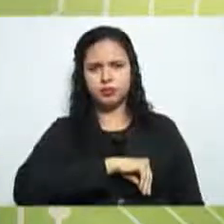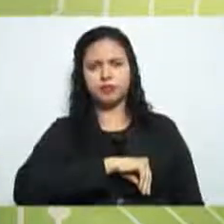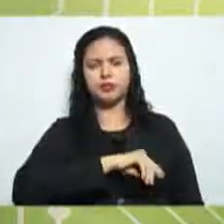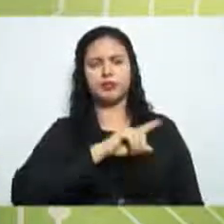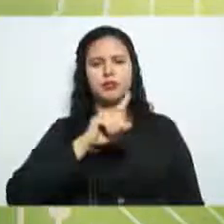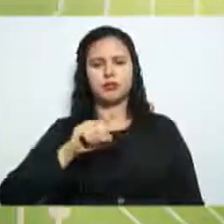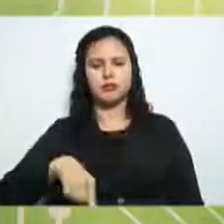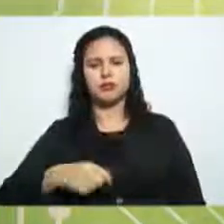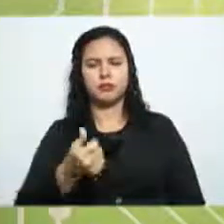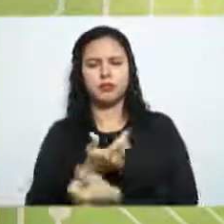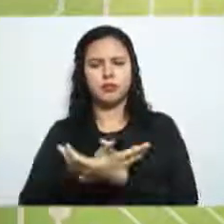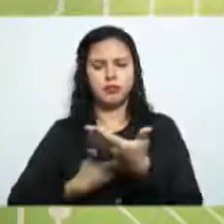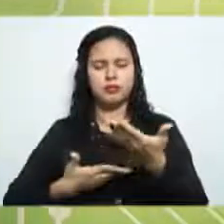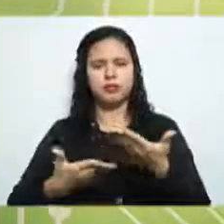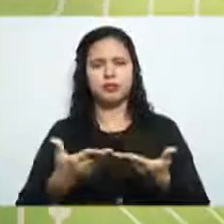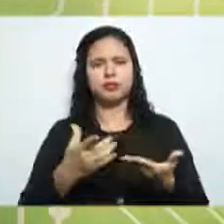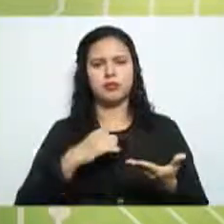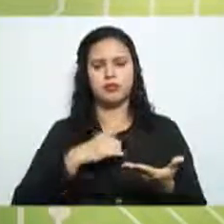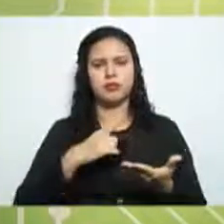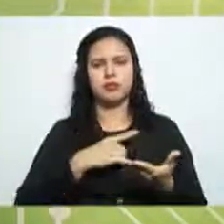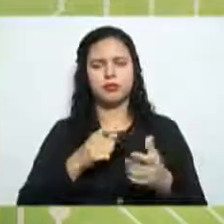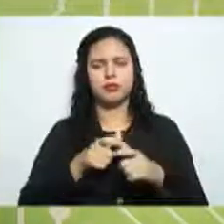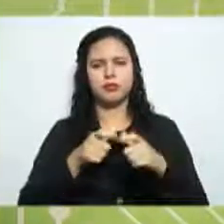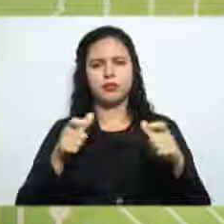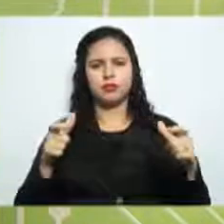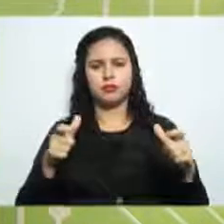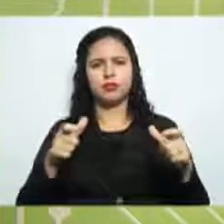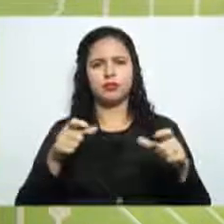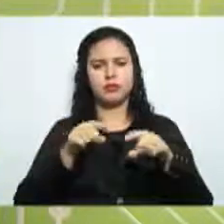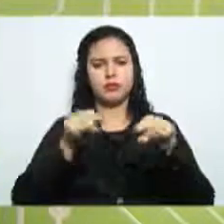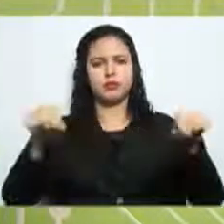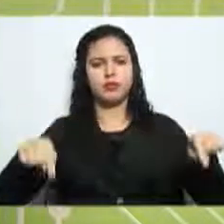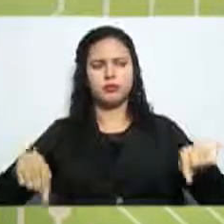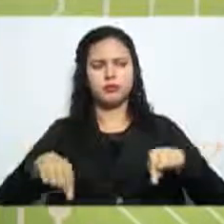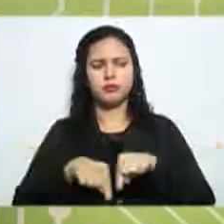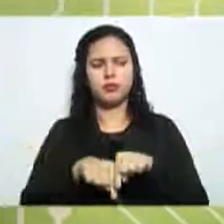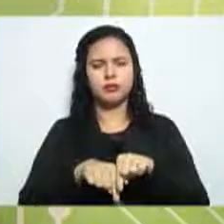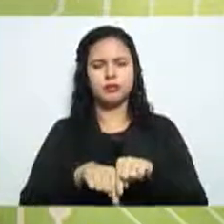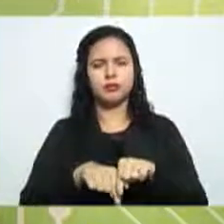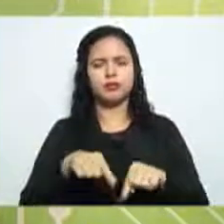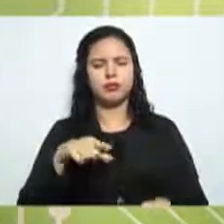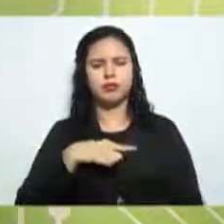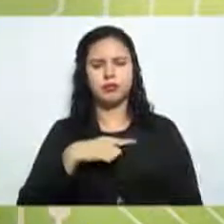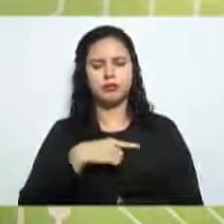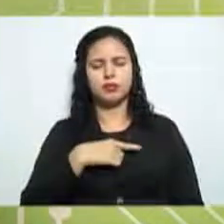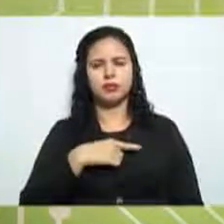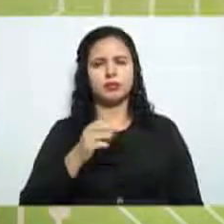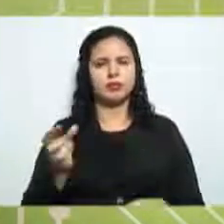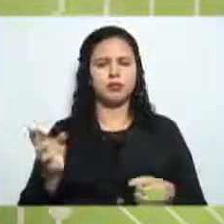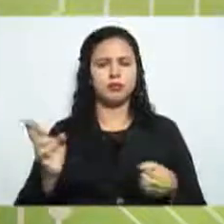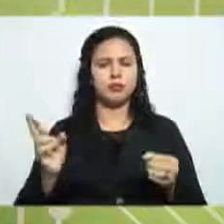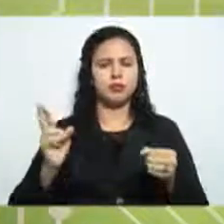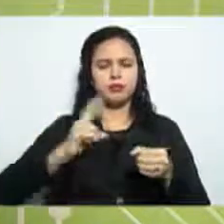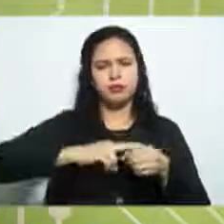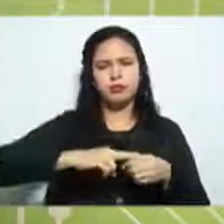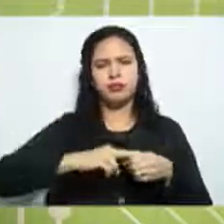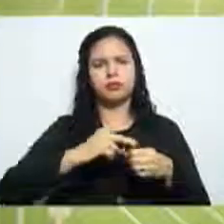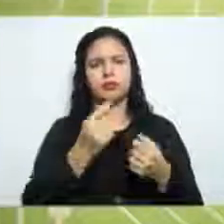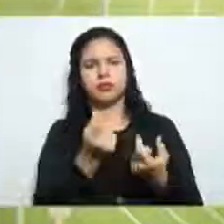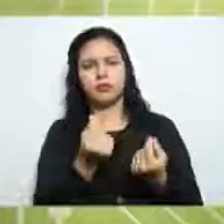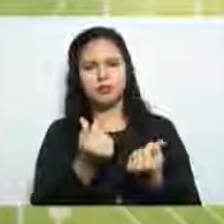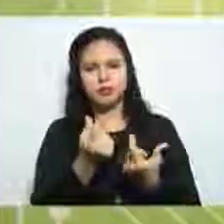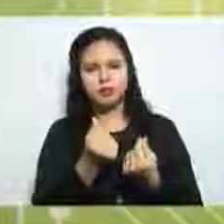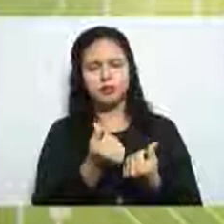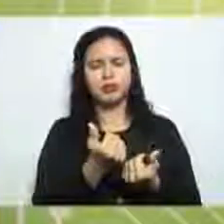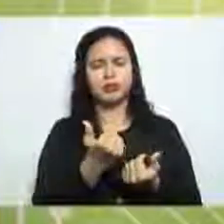muito mais distribuição de renda do que se a gente tivesse uma grande fazenda, onde uma pessoa produz e tem um retorno financeiro no sentido de ser o dono, e